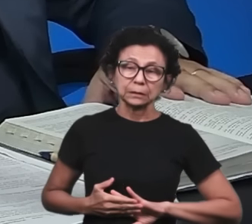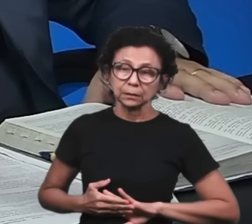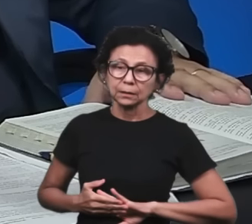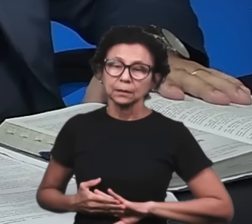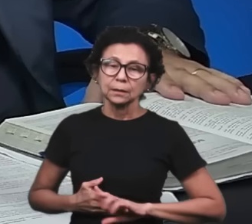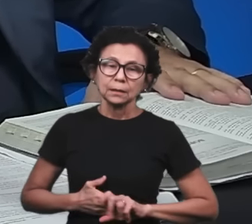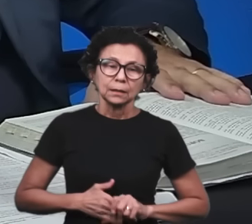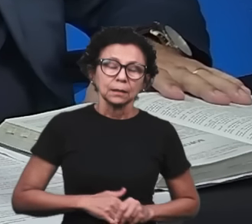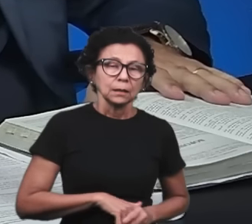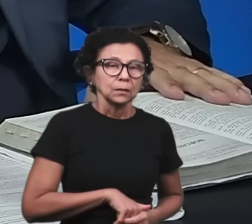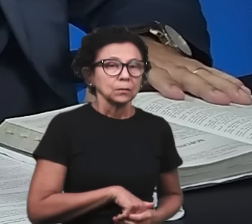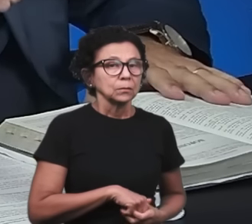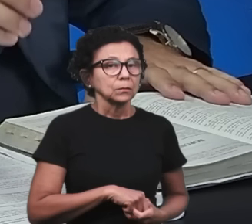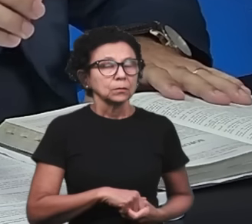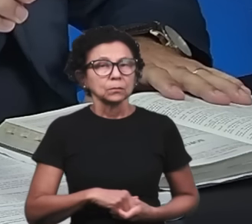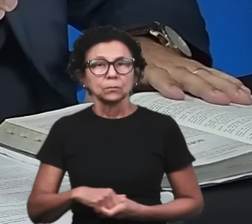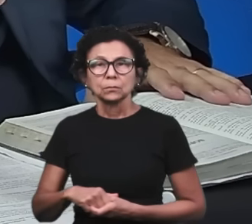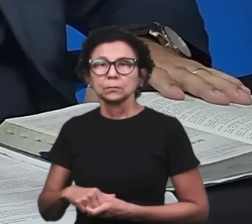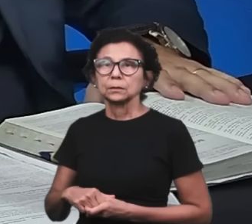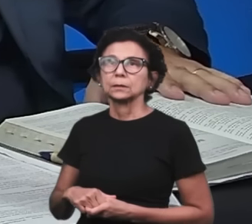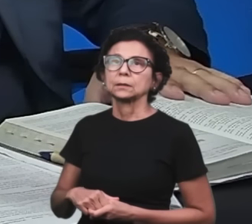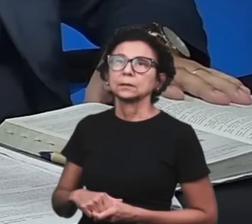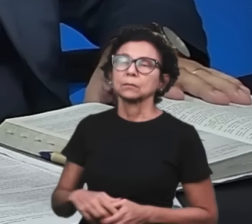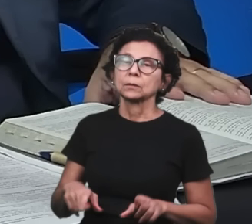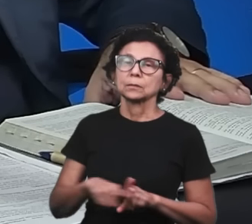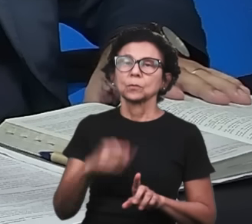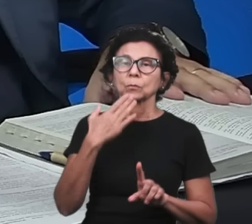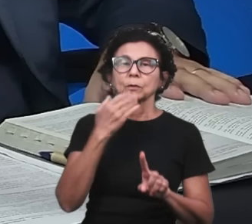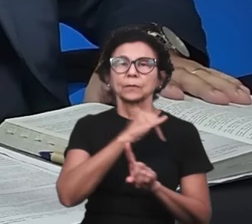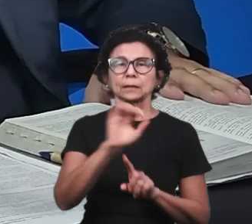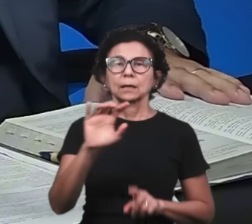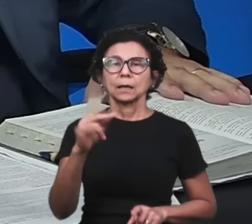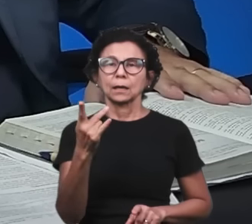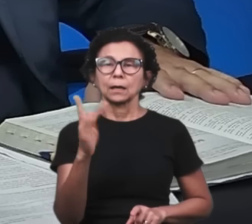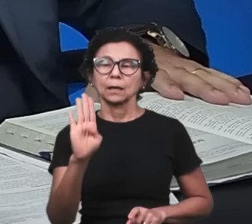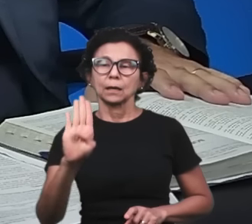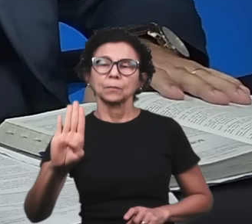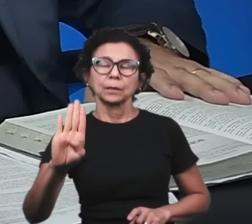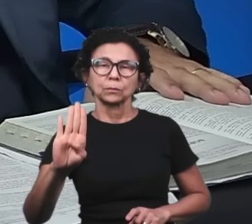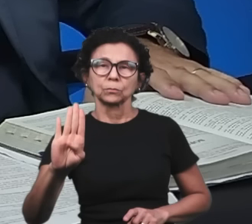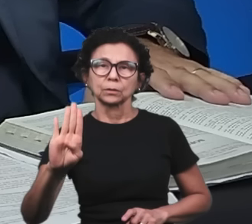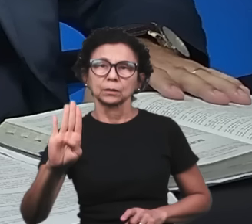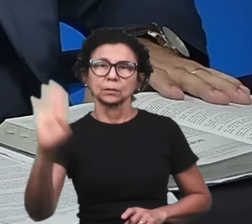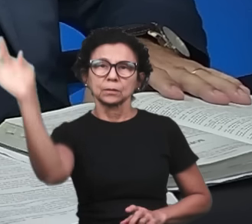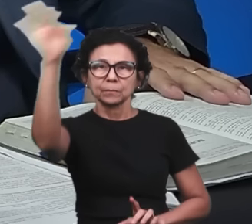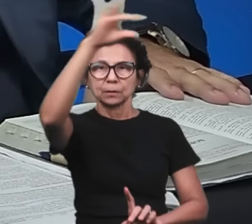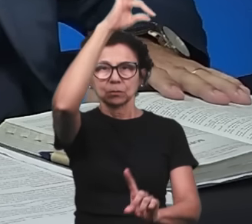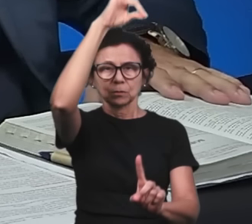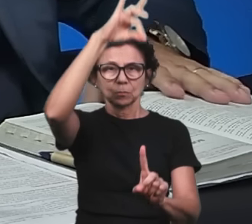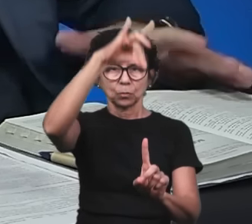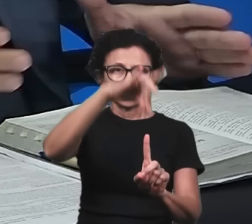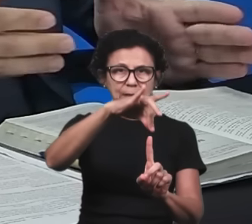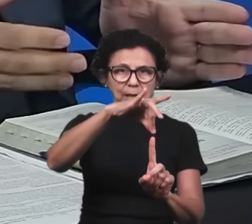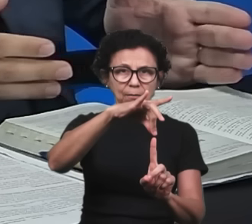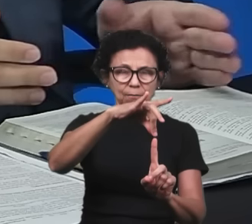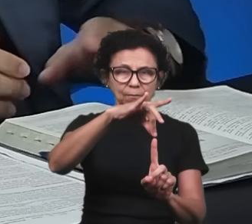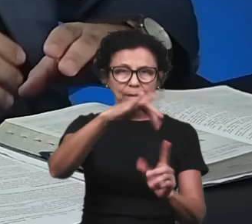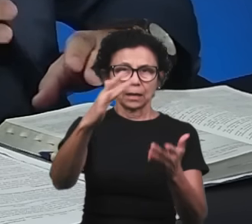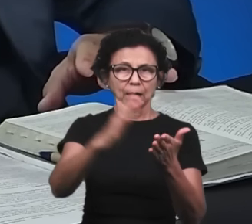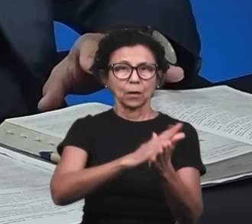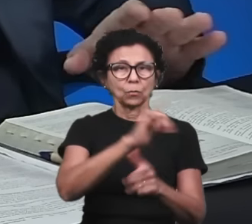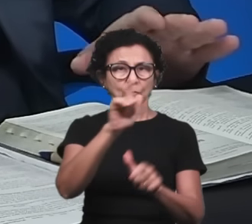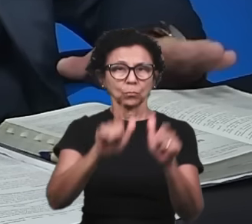o Espírito Santo visitou Abacuque, porque no Velho Testamento o Espírito Santo pousava sobre alguns profetas como